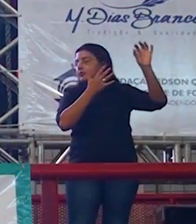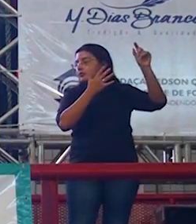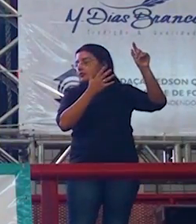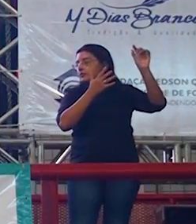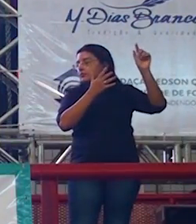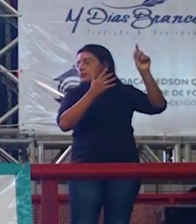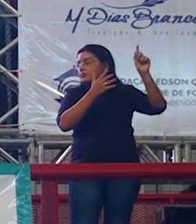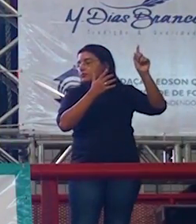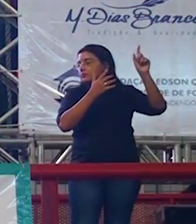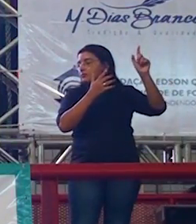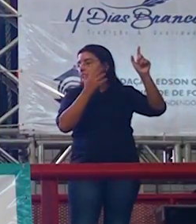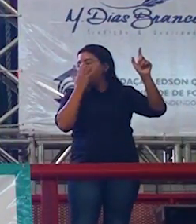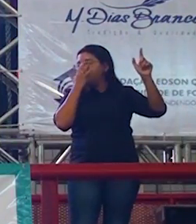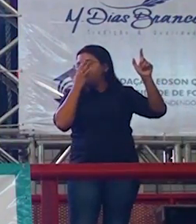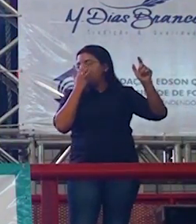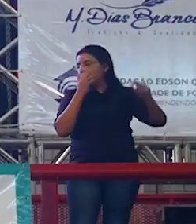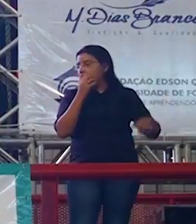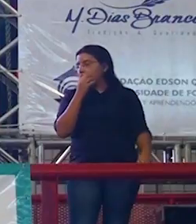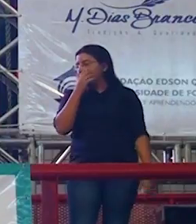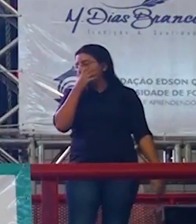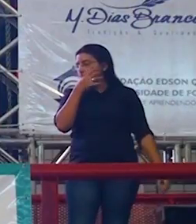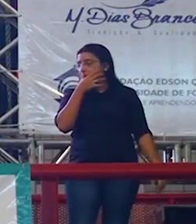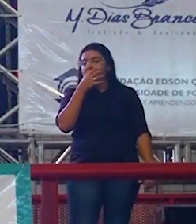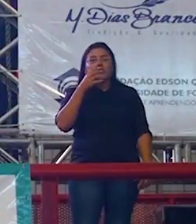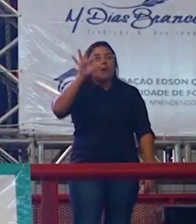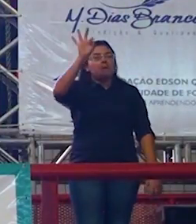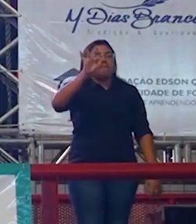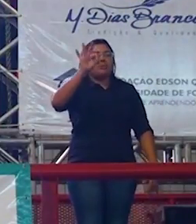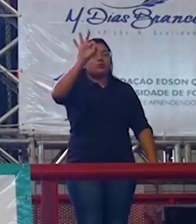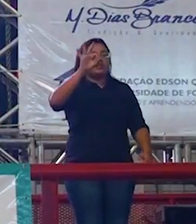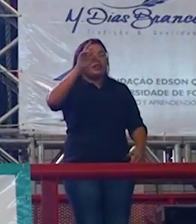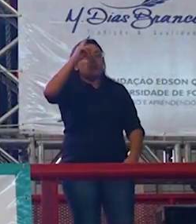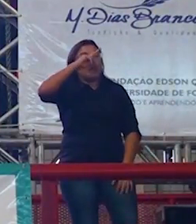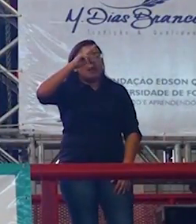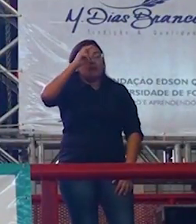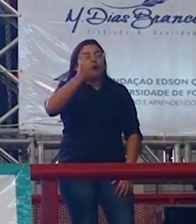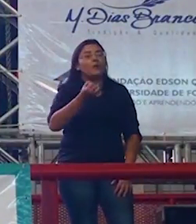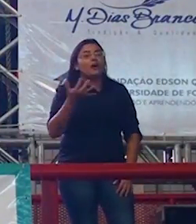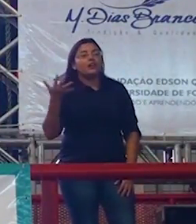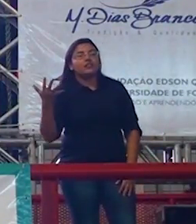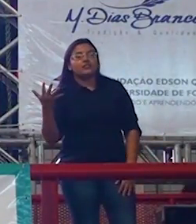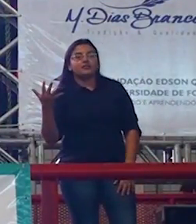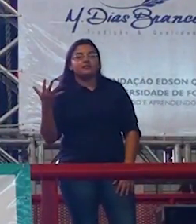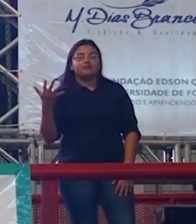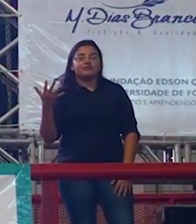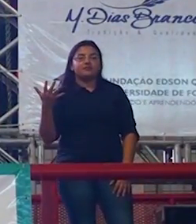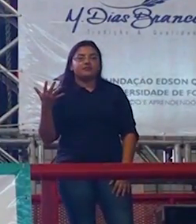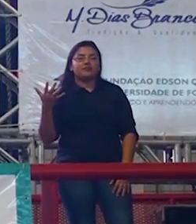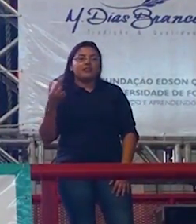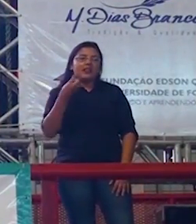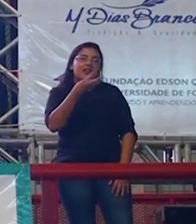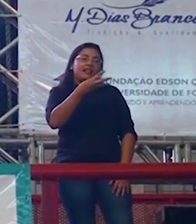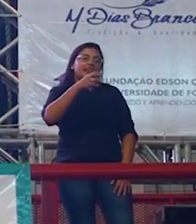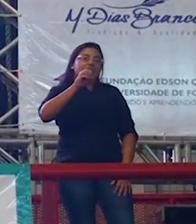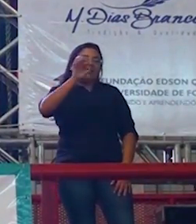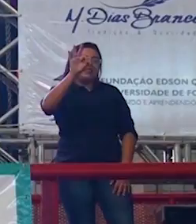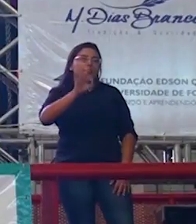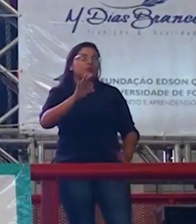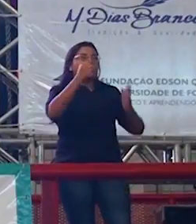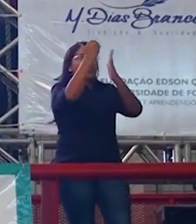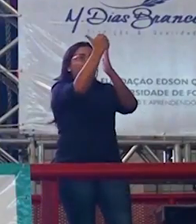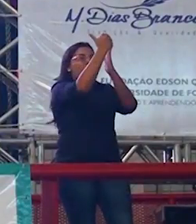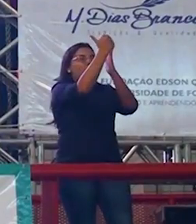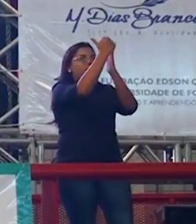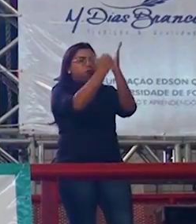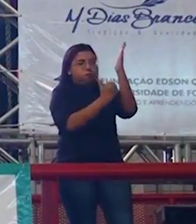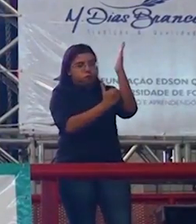dia, um dia depois de você ter estudado. Quantos por cento você ainda lembra, pessoal? Em torno de 30%.